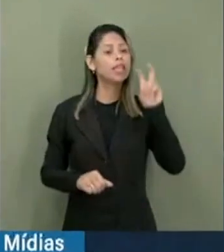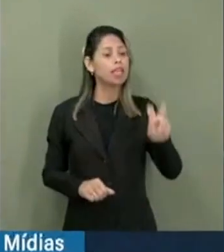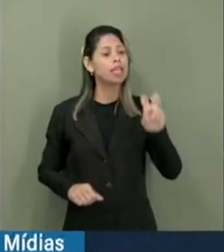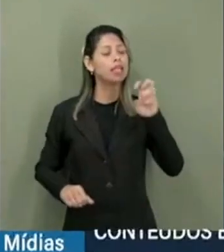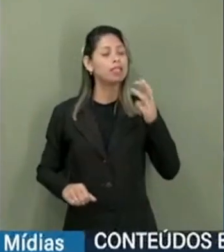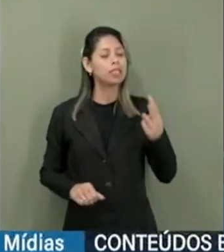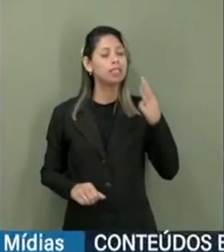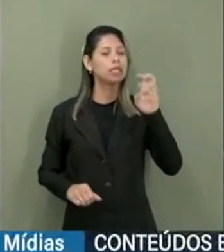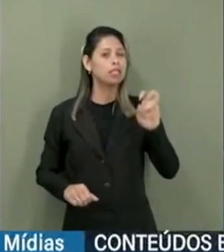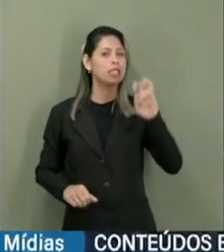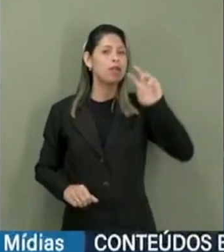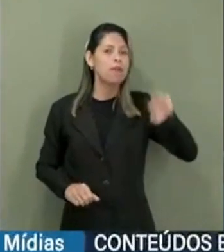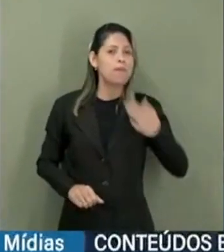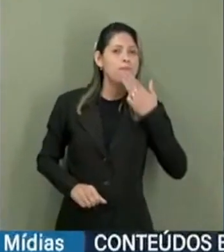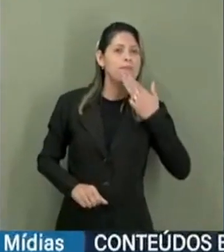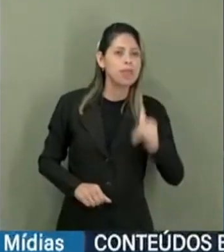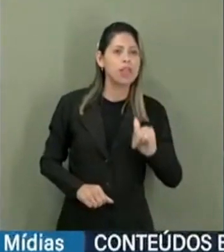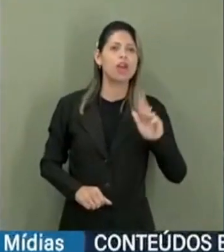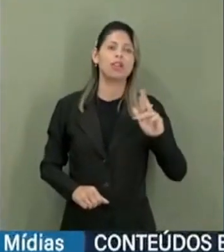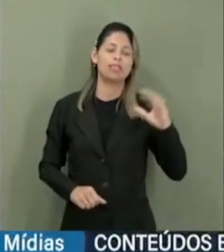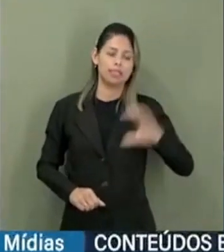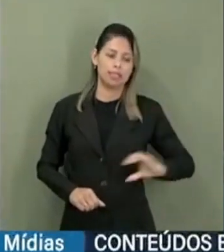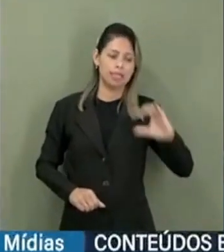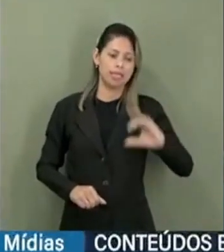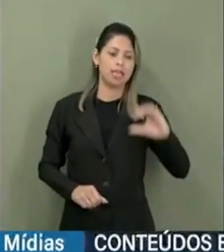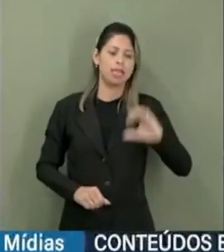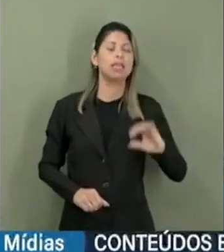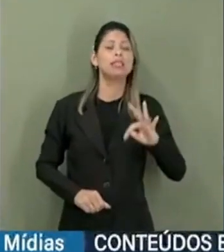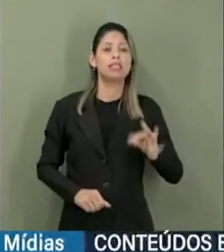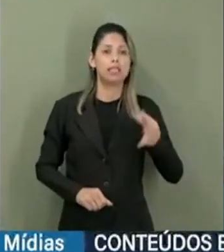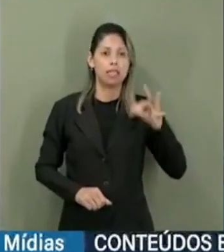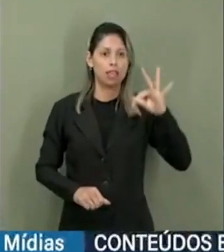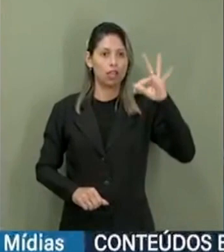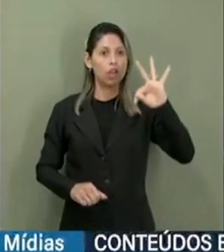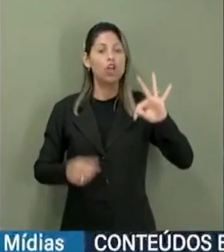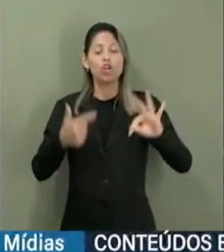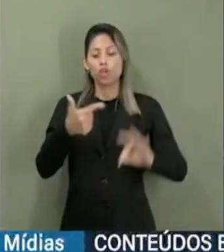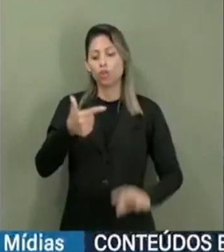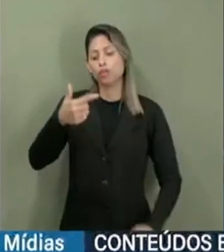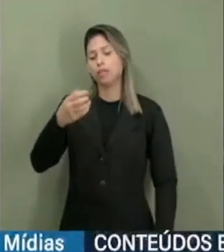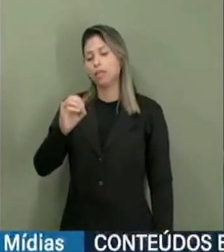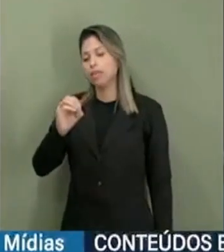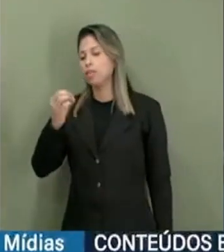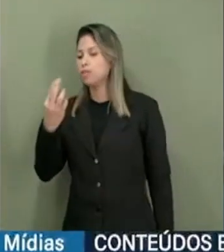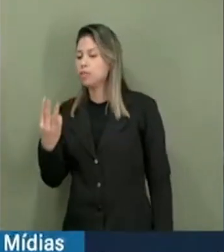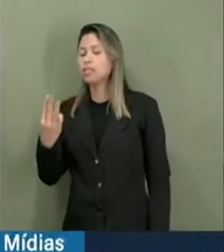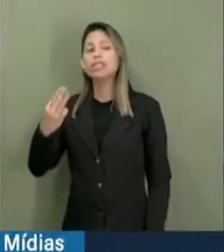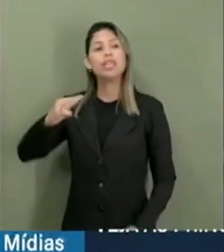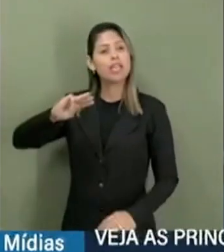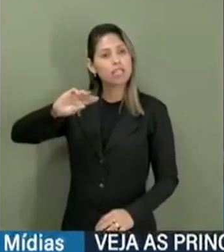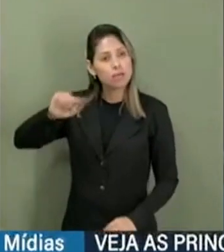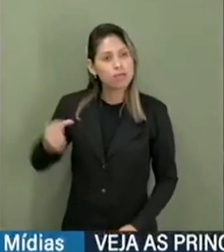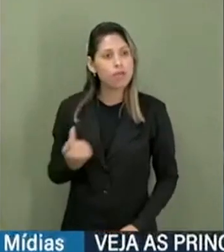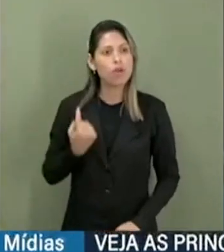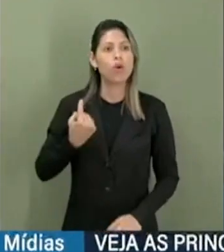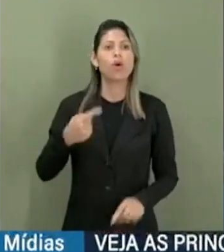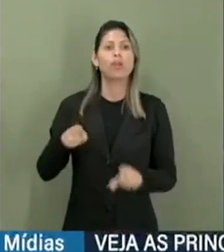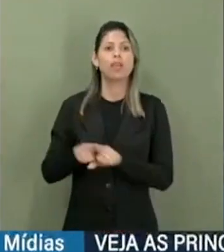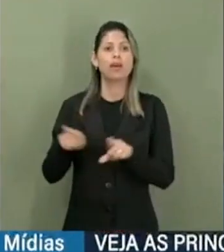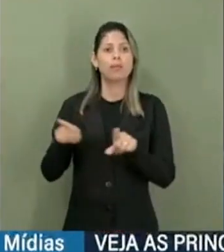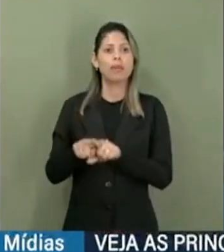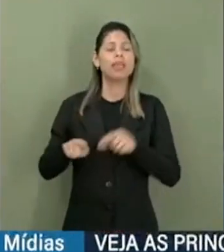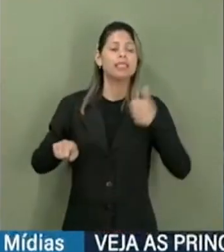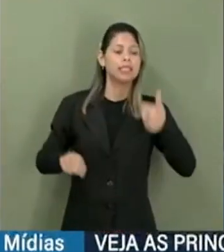infraestrutura em Ciência e Tecnologia 203 milhões em habitação 144